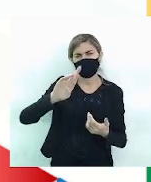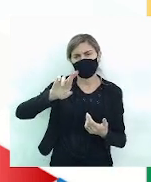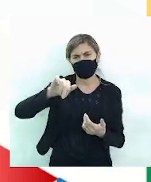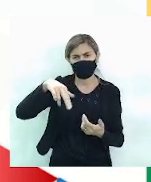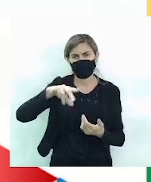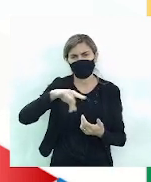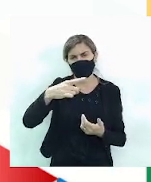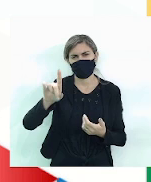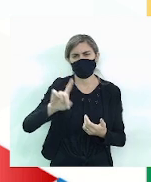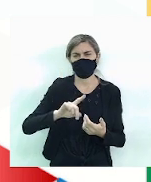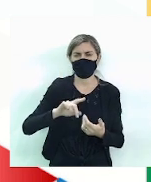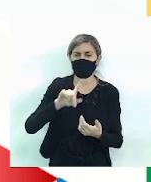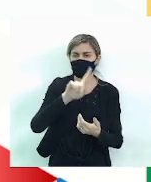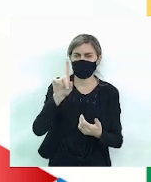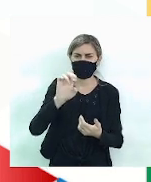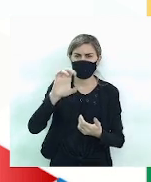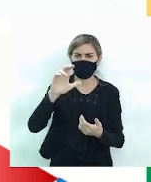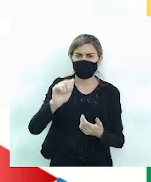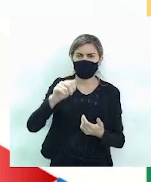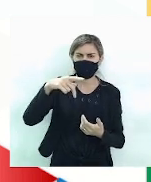né? Zeca Pagodinho,